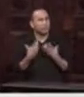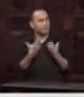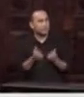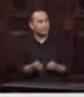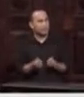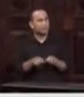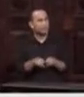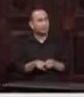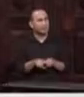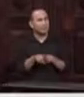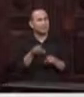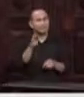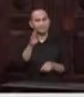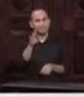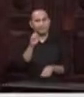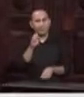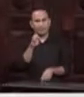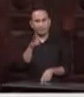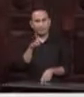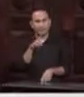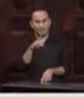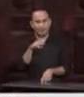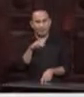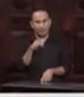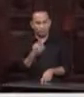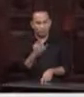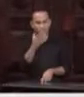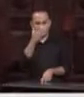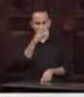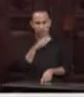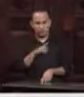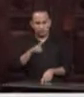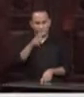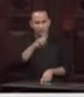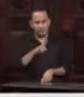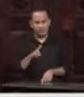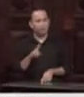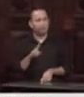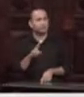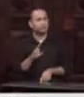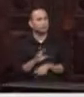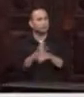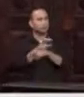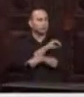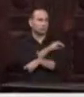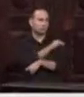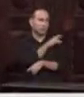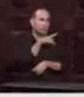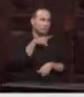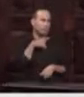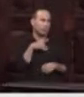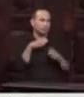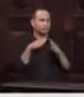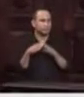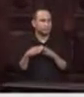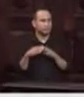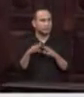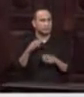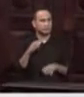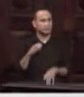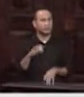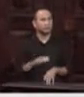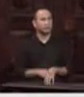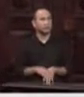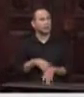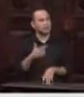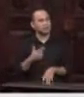a FAPERJ e as universidades do Estado do Rio de Janeiro, bem como a comunidade científica, para